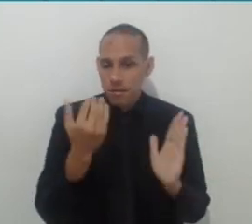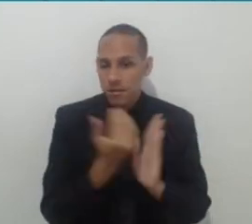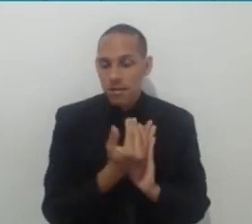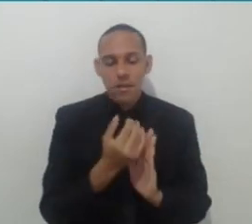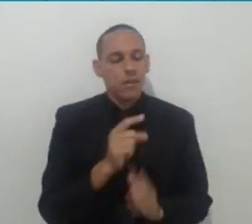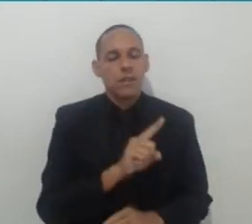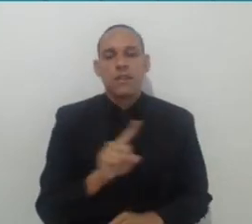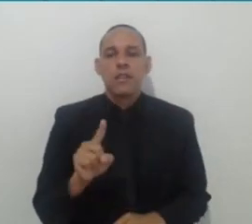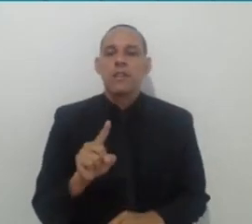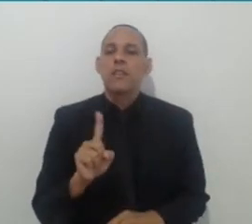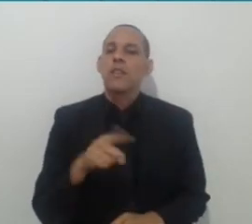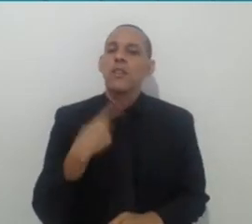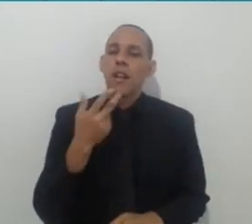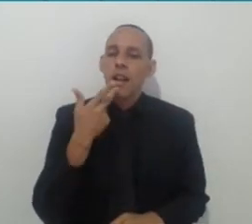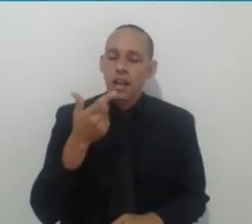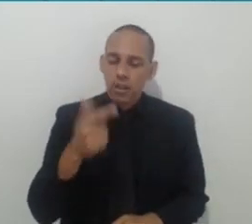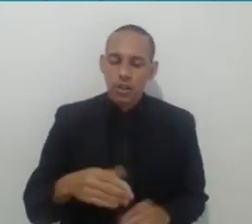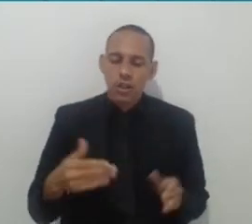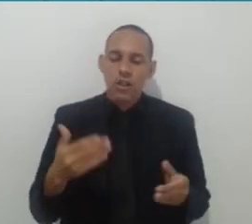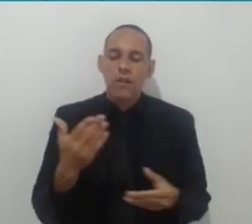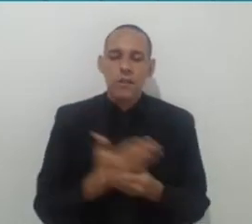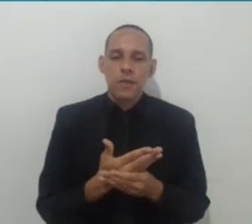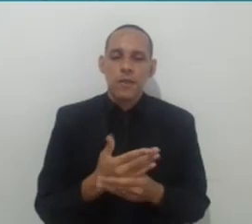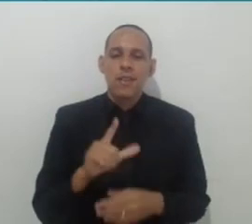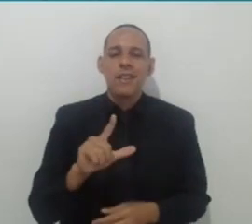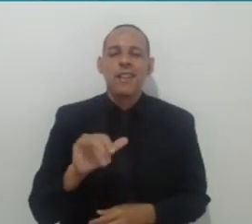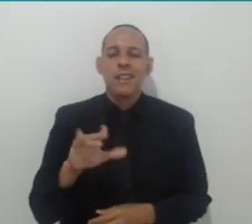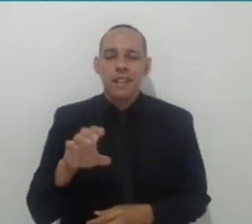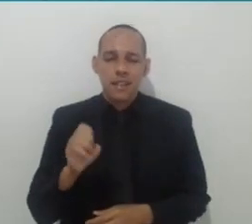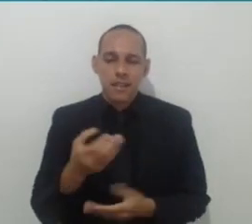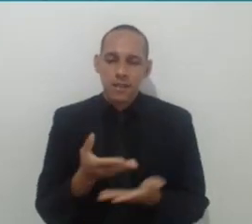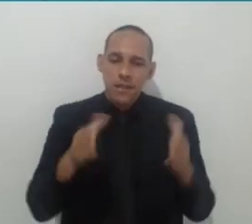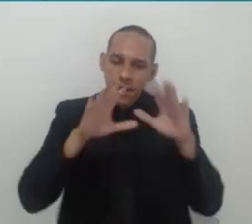do RIT apresentado a esse egresso de tribunal.